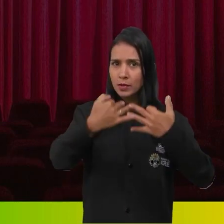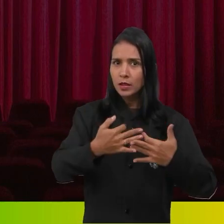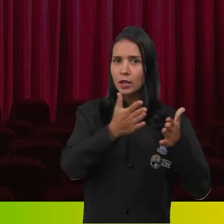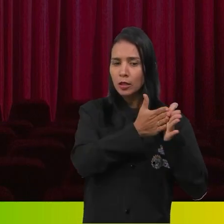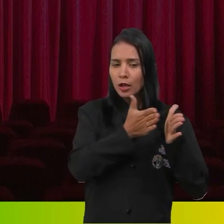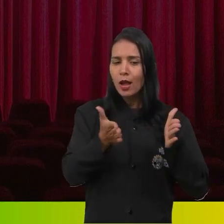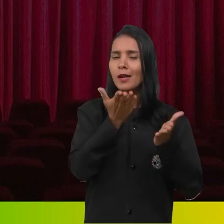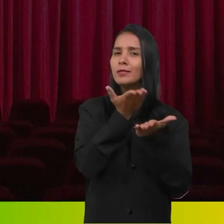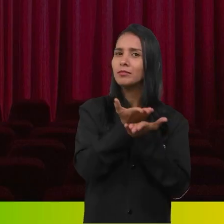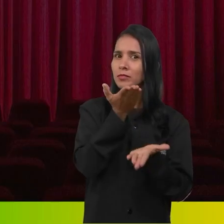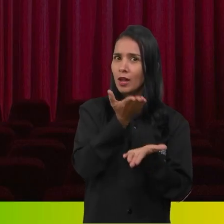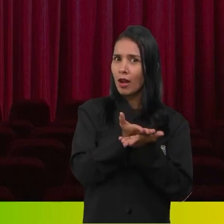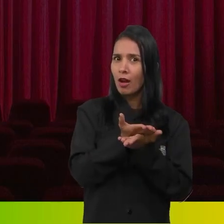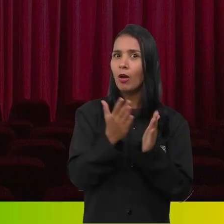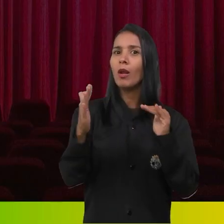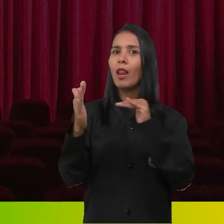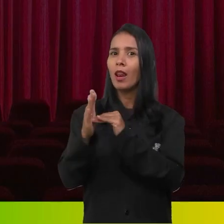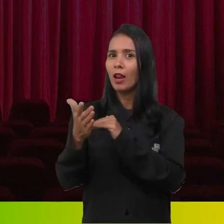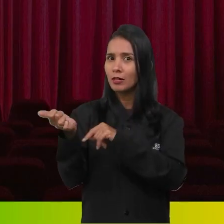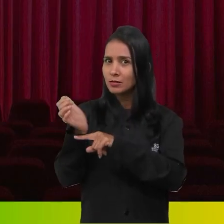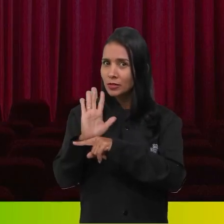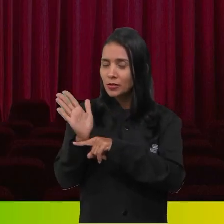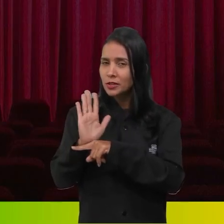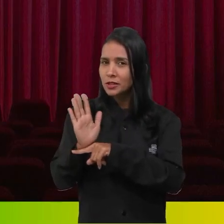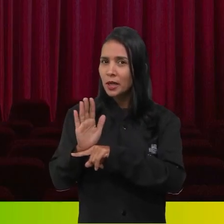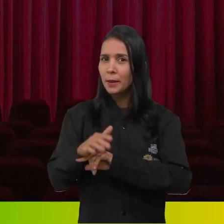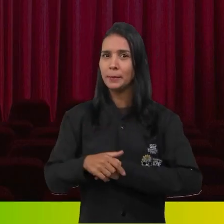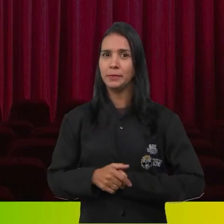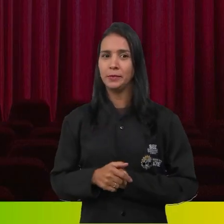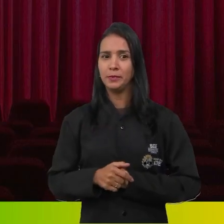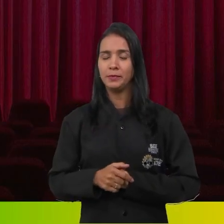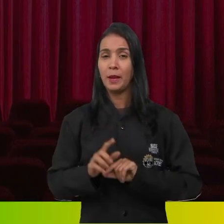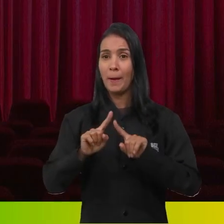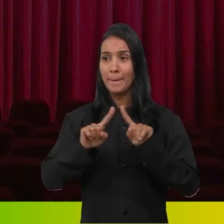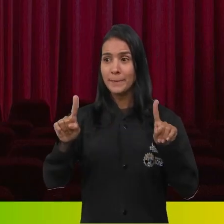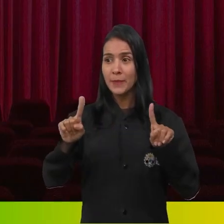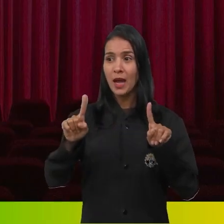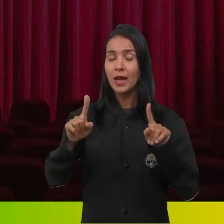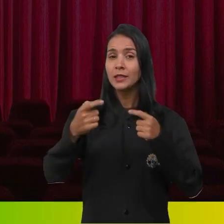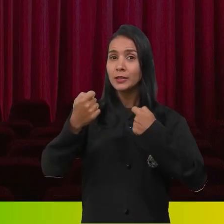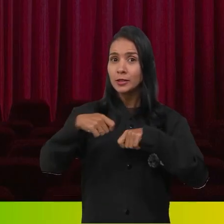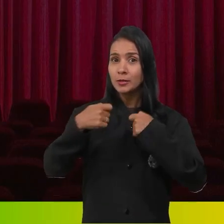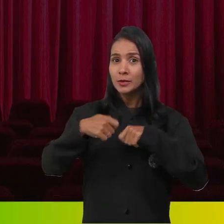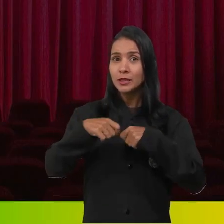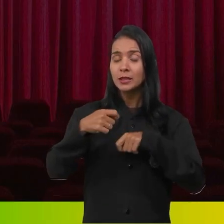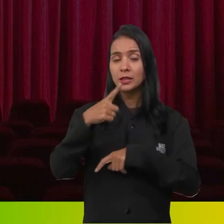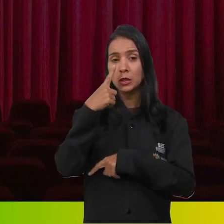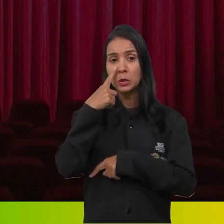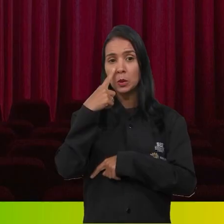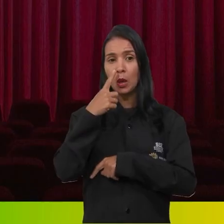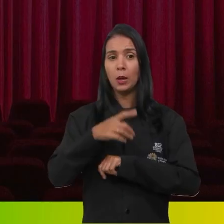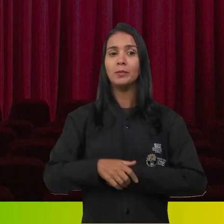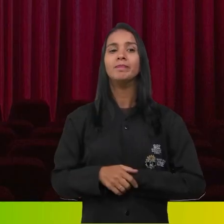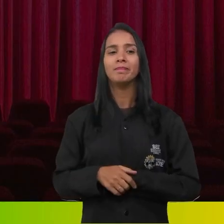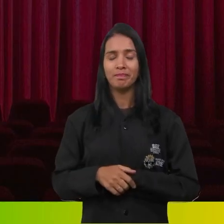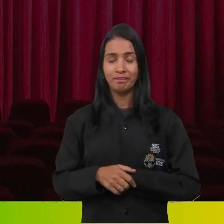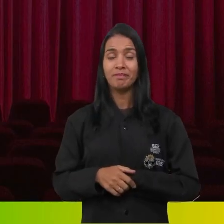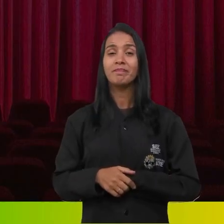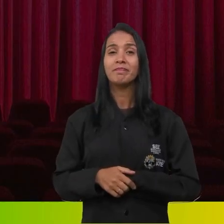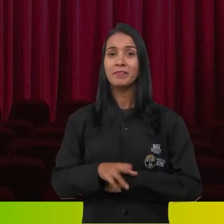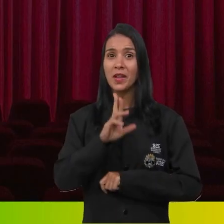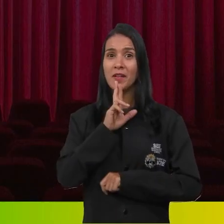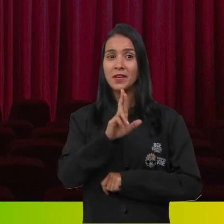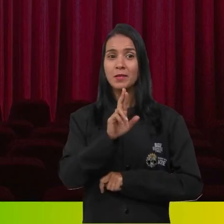cinema brasileiro até aqui? Por conta do adiantado nosso tempo, vou trazer a resposta correta para você, que